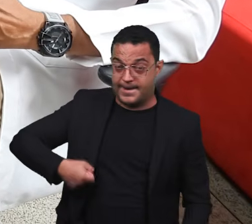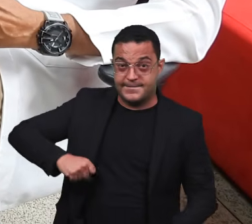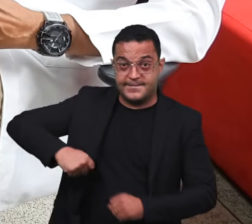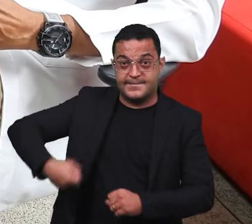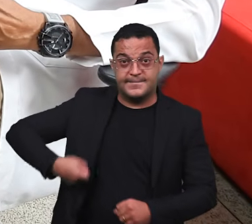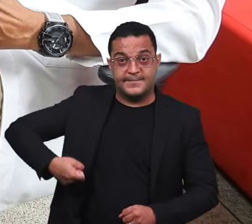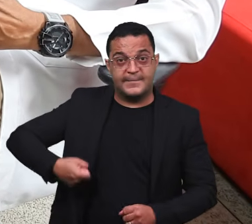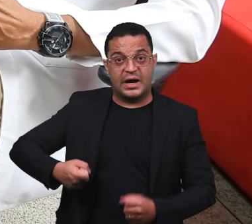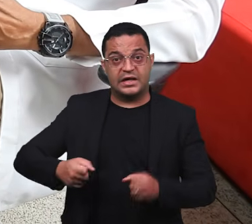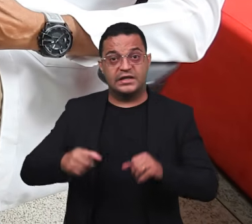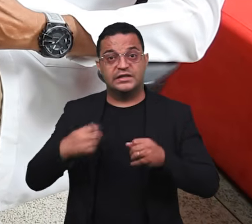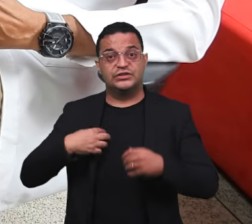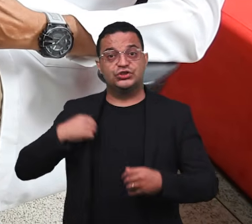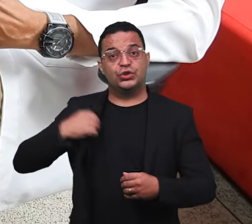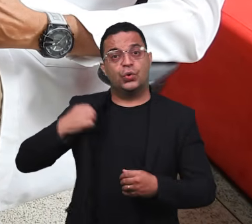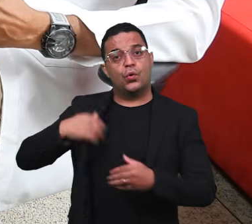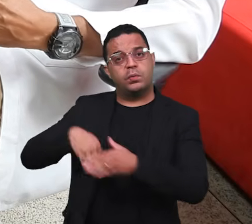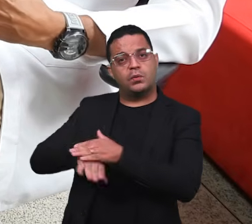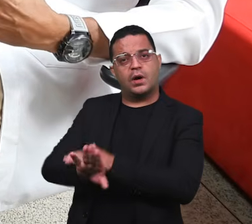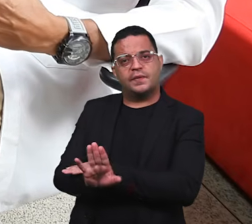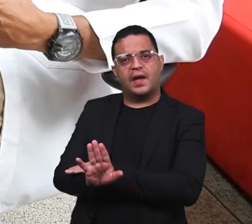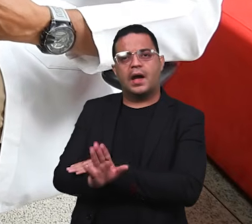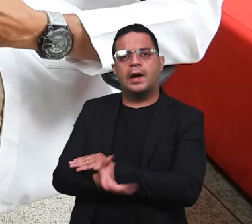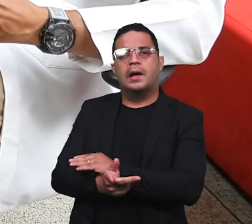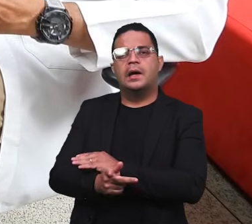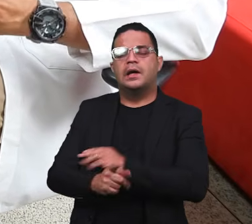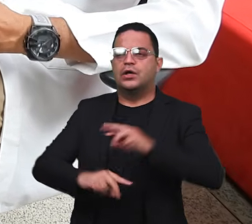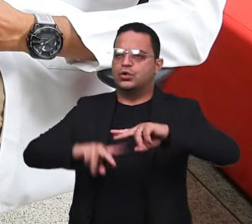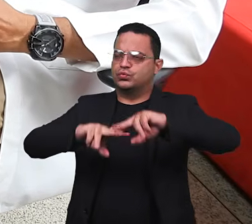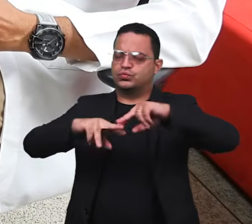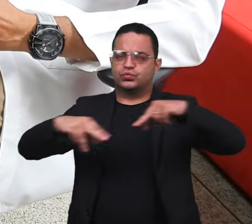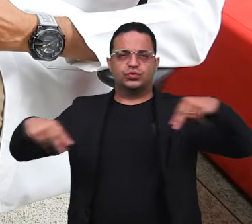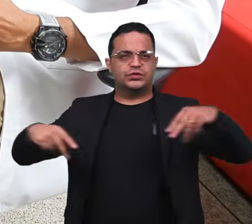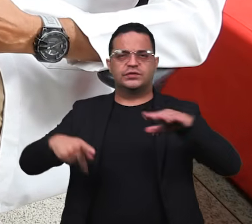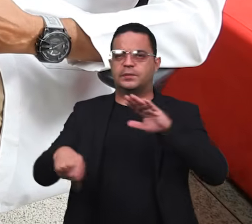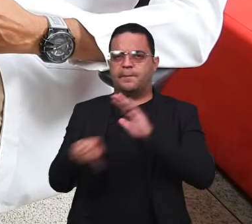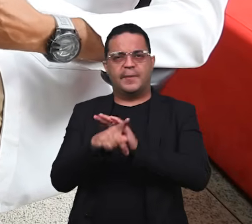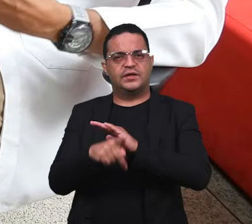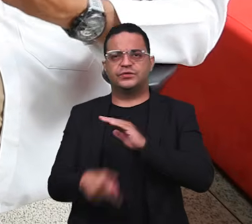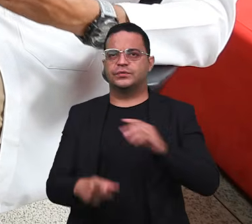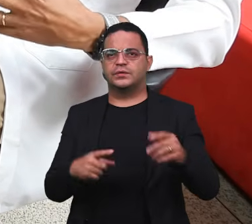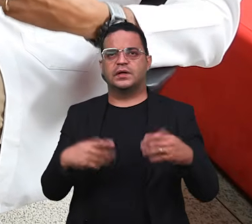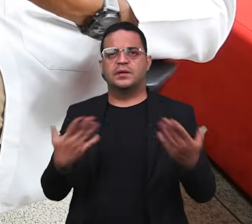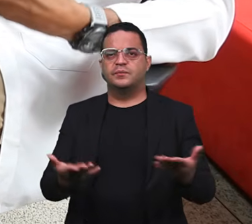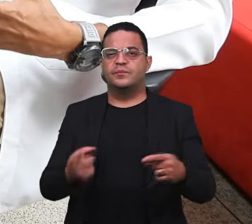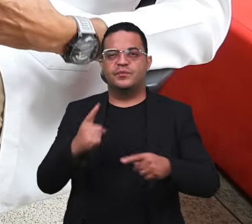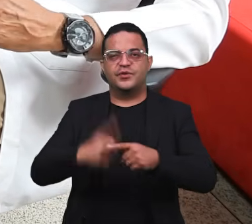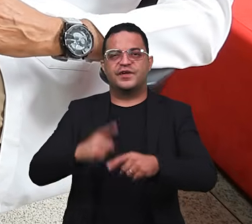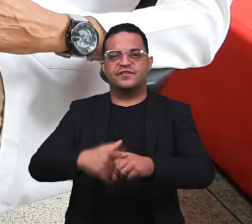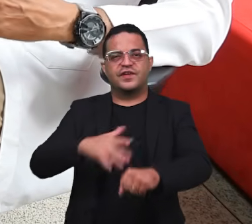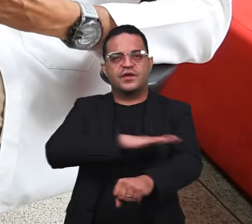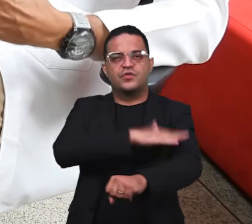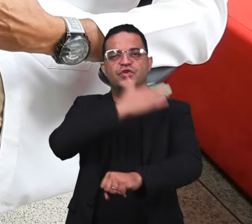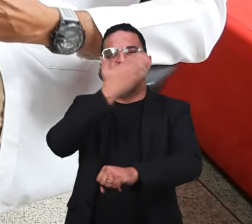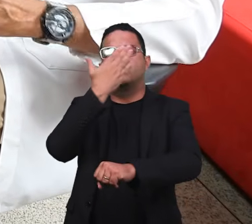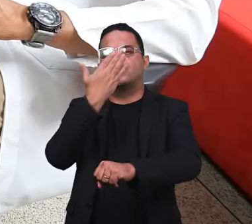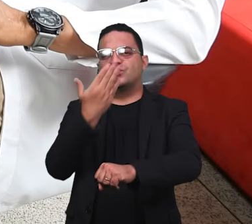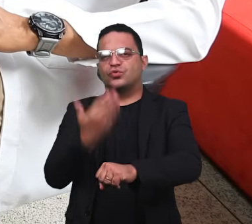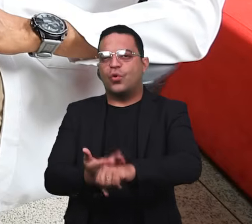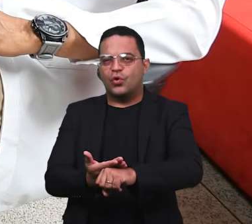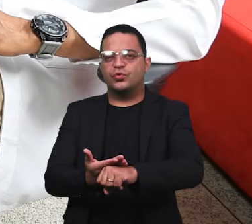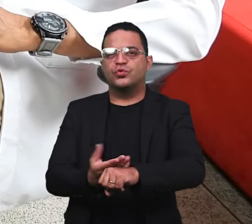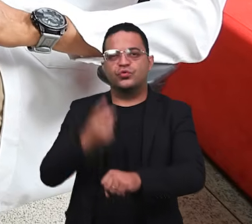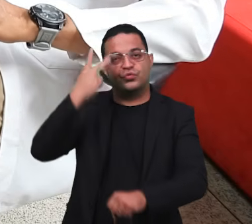da mala, daquilo que são os pertences, né? Que realmente os seminaristas vêm para pernoitar, passar alguns dias